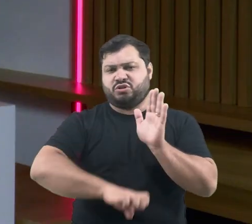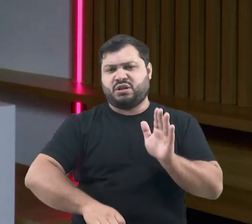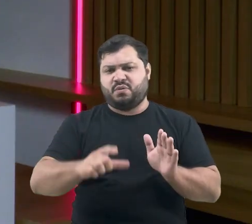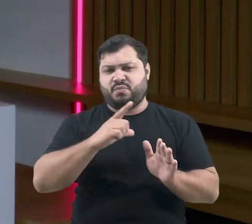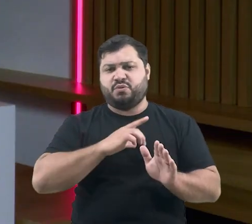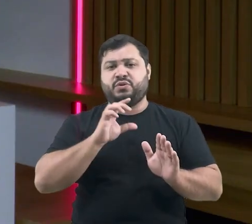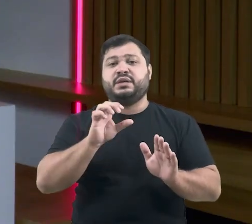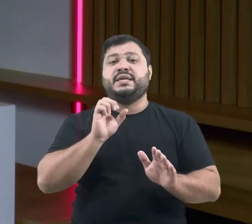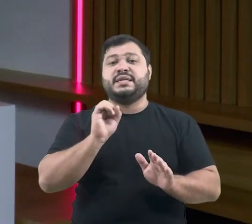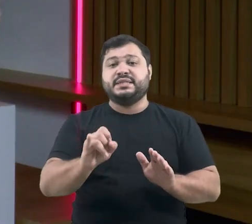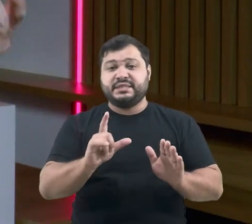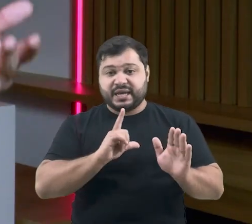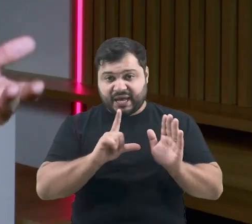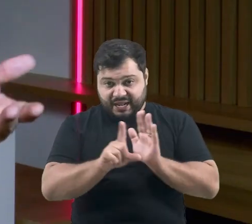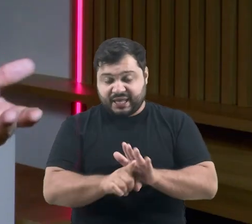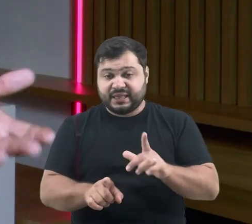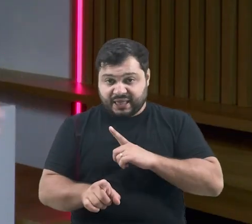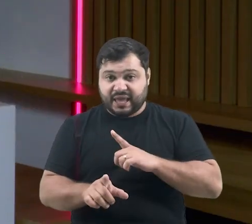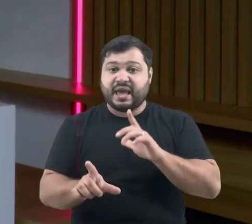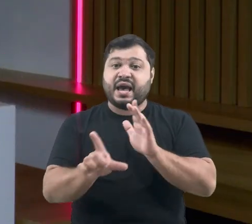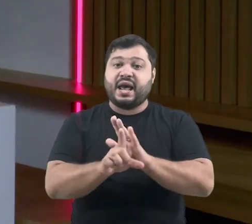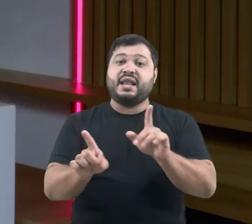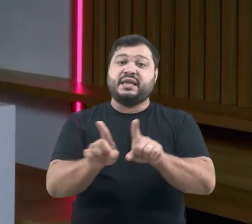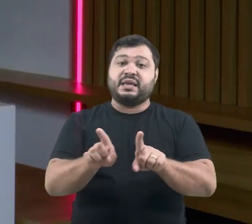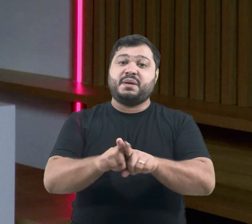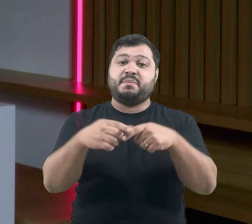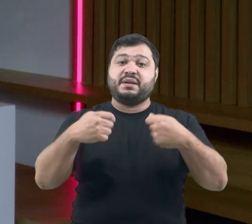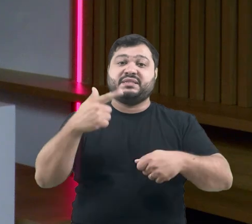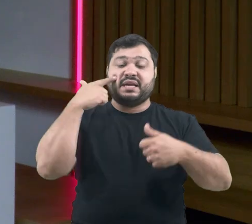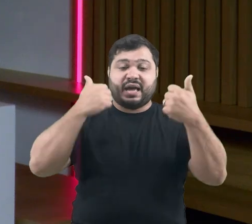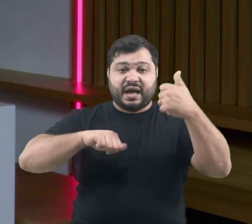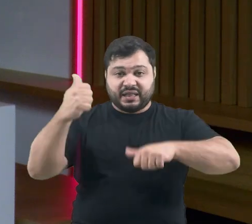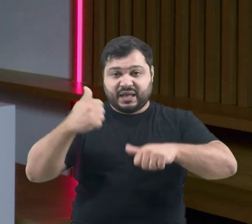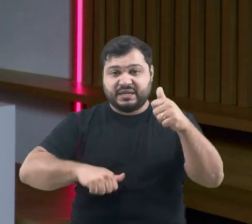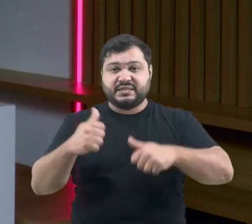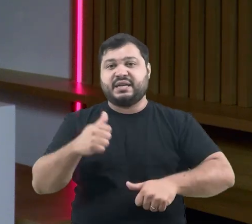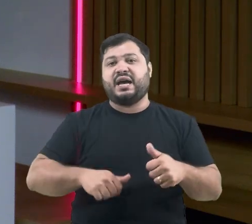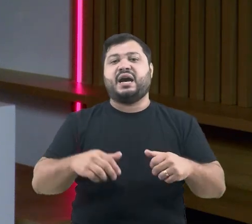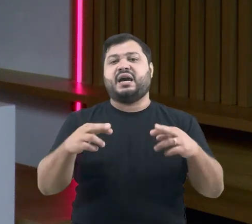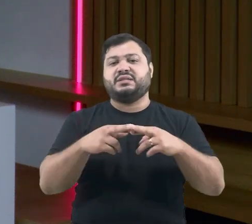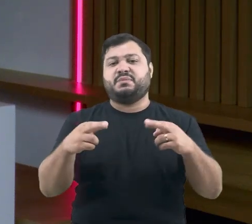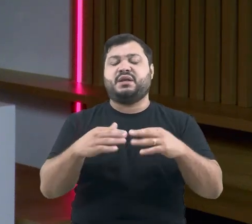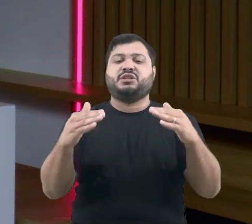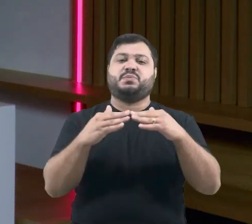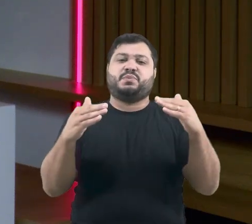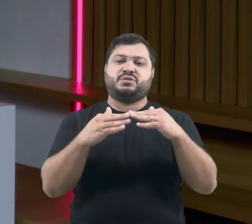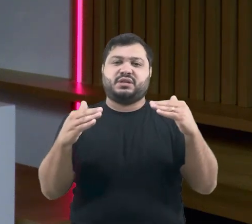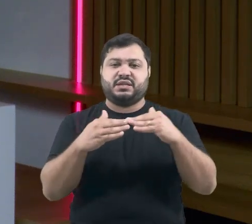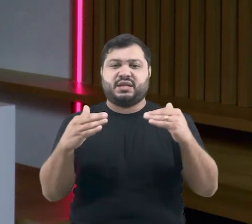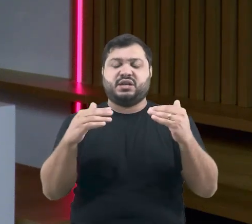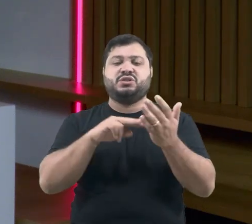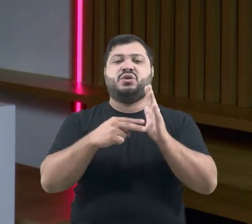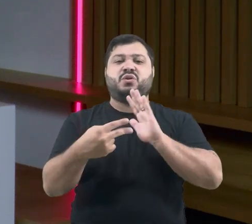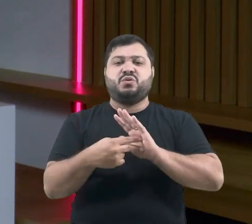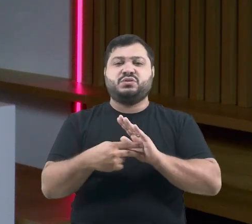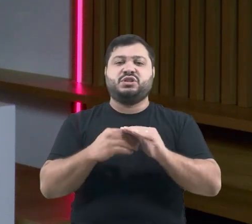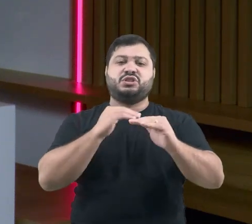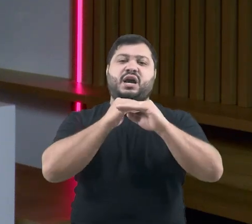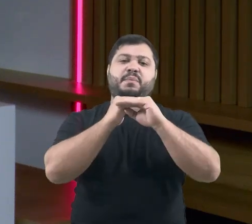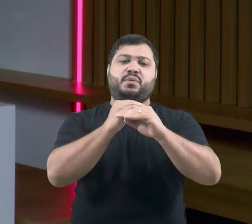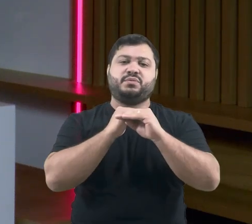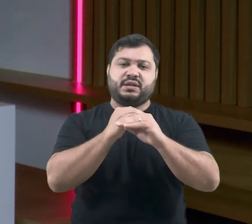edital estabelecer. E quando a lei estabelece, essa lei também tem que ser analisada conforme a razoabilidade, a proporcionalidade, ou seja,